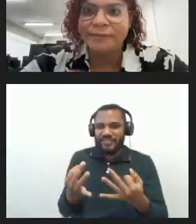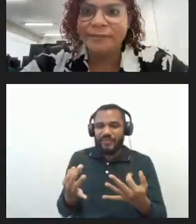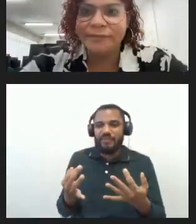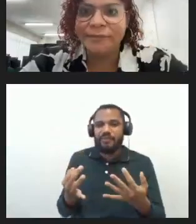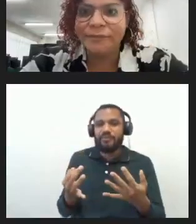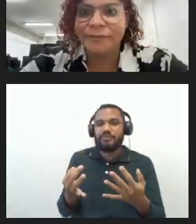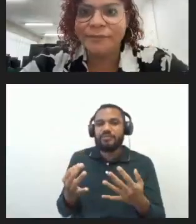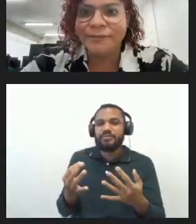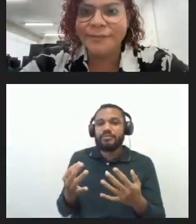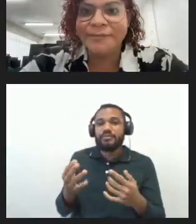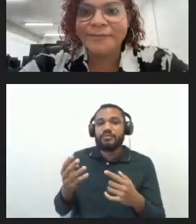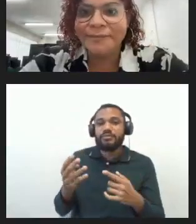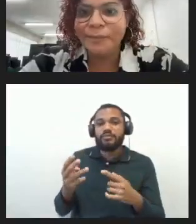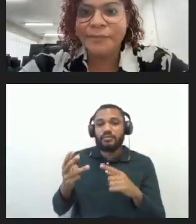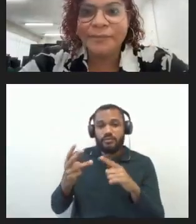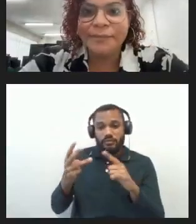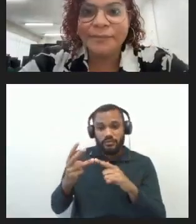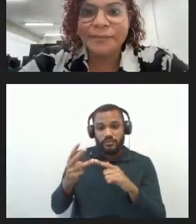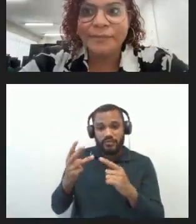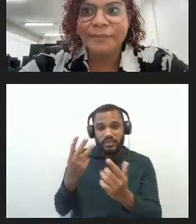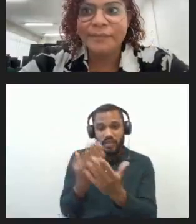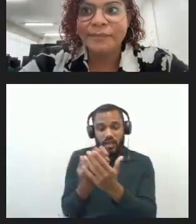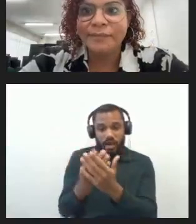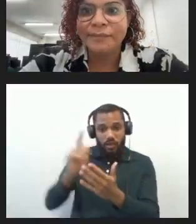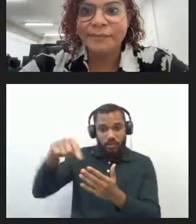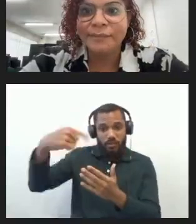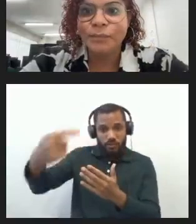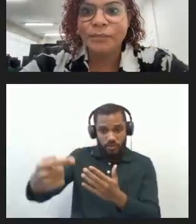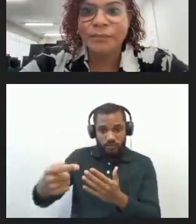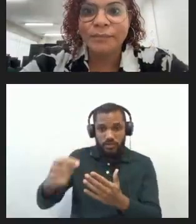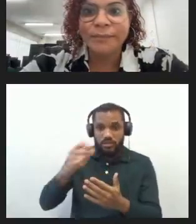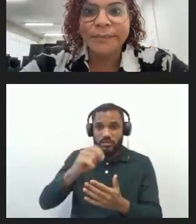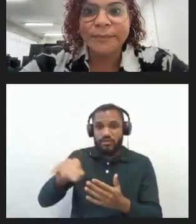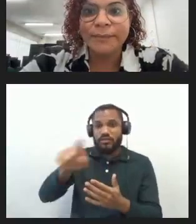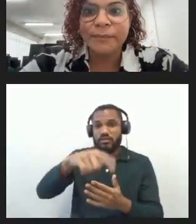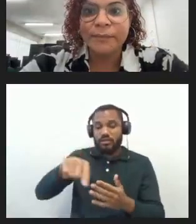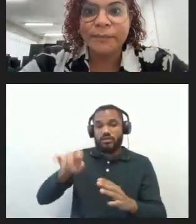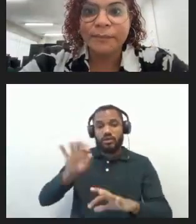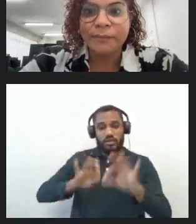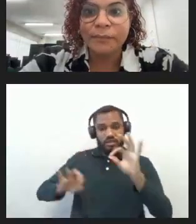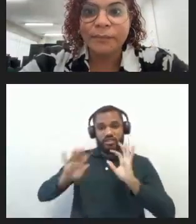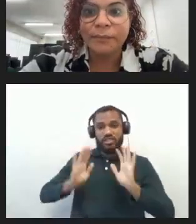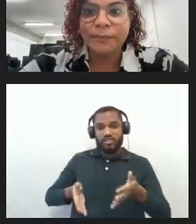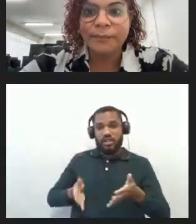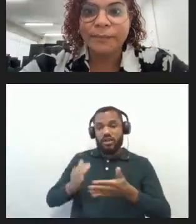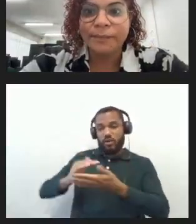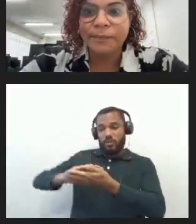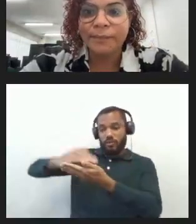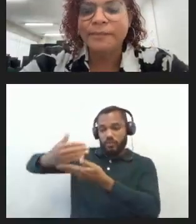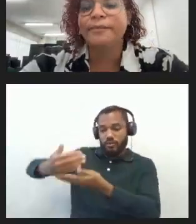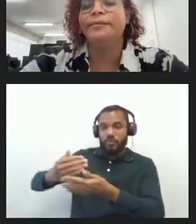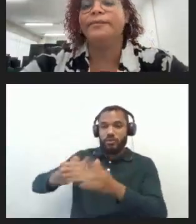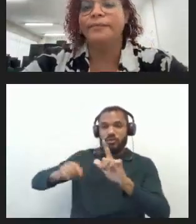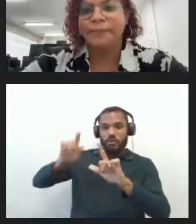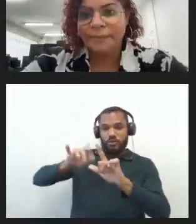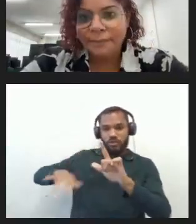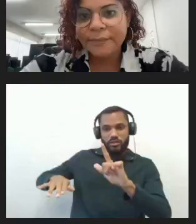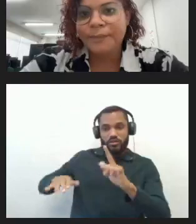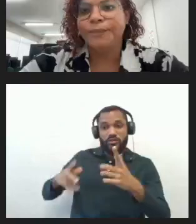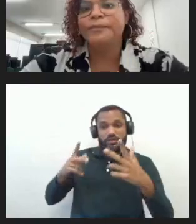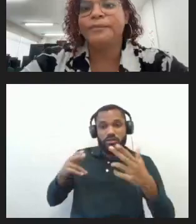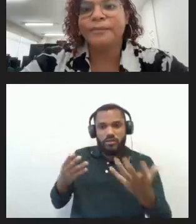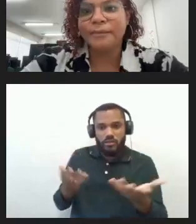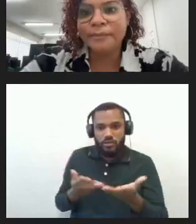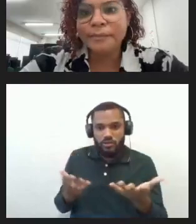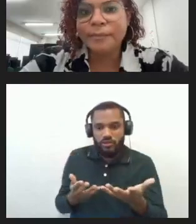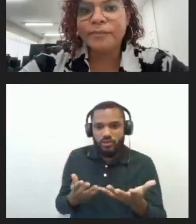No nosso próximo encontro, quem puder se organizar também dessa forma, também nós vamos seguir o mesmo estilo. Então, quem puder